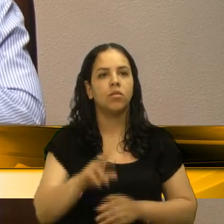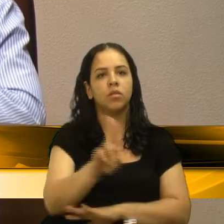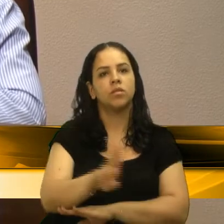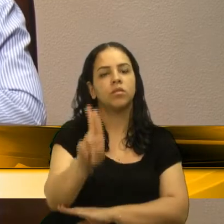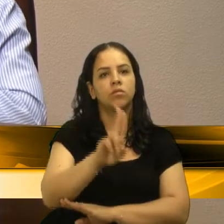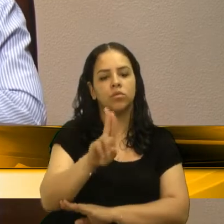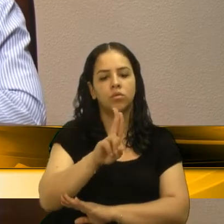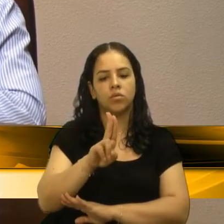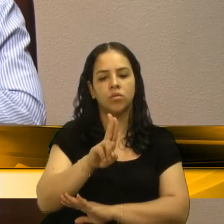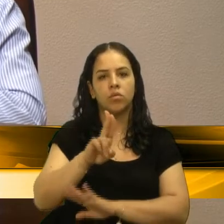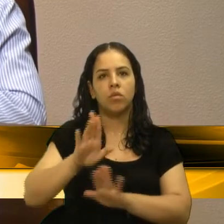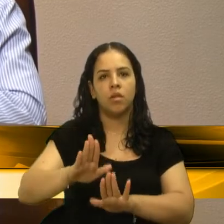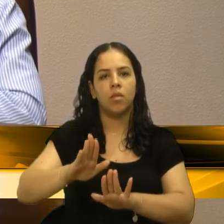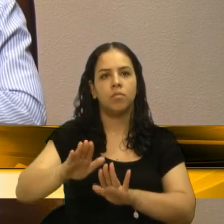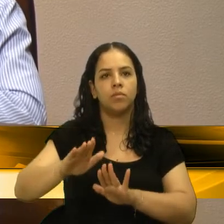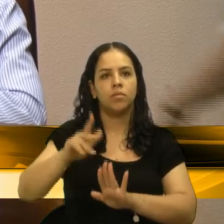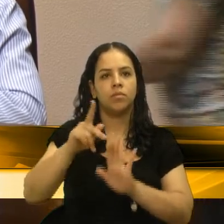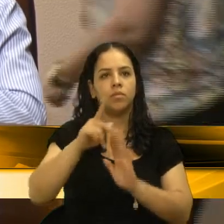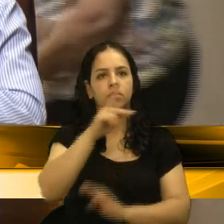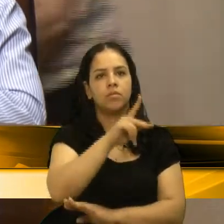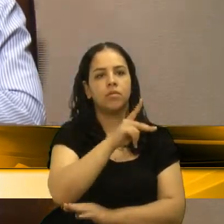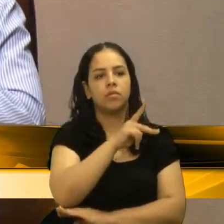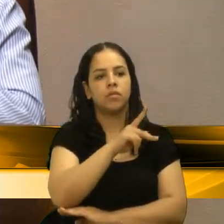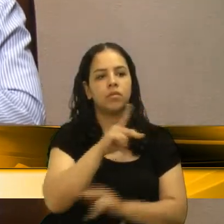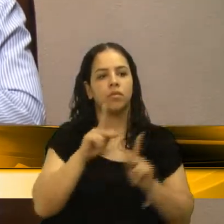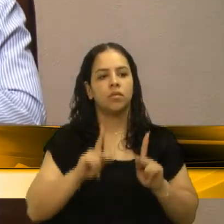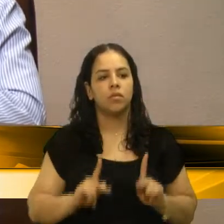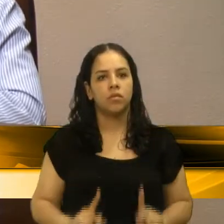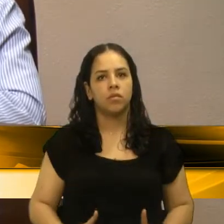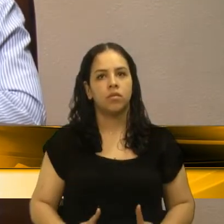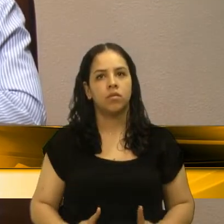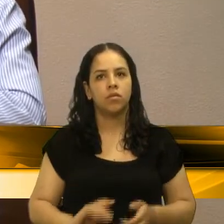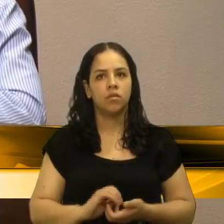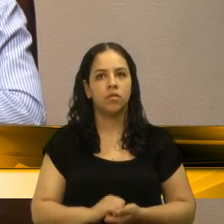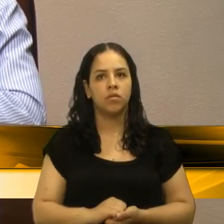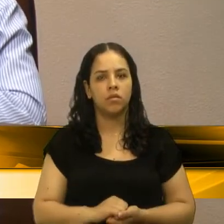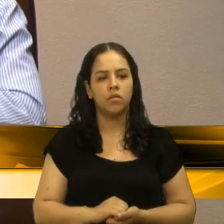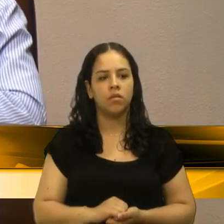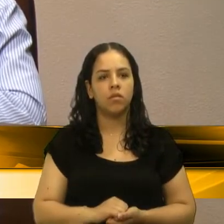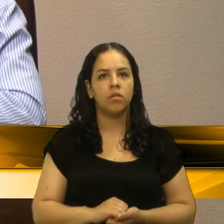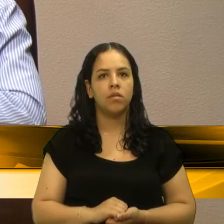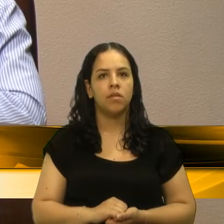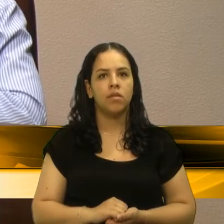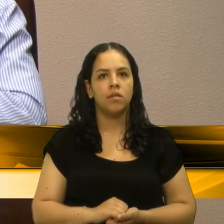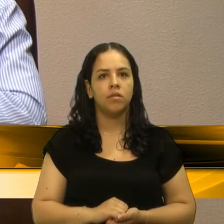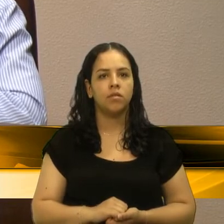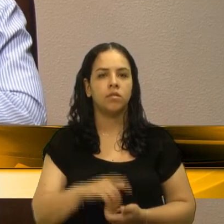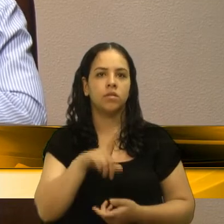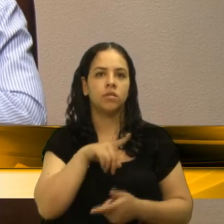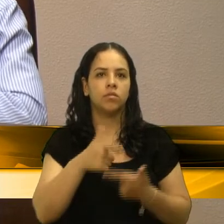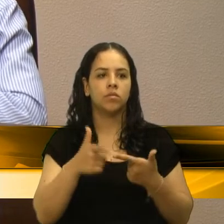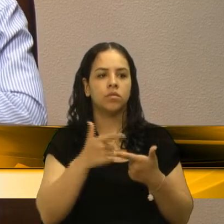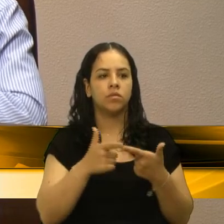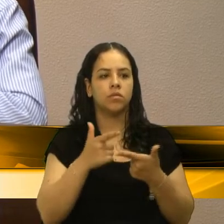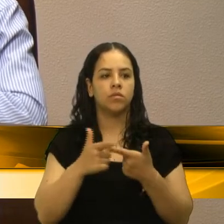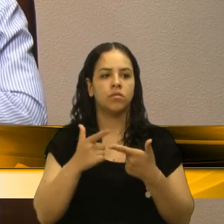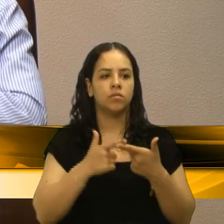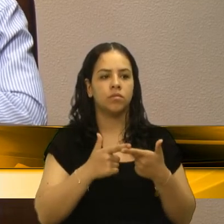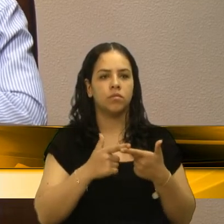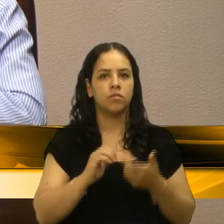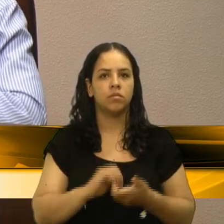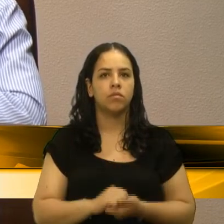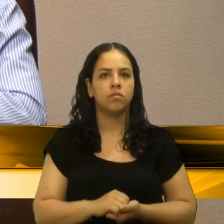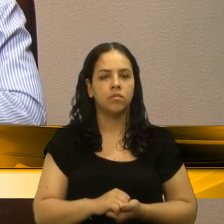de pessoas em logradouros públicos. Se houver alguma inconstitucionalidade nesse decreto, há inconstitucionalidade também nessa